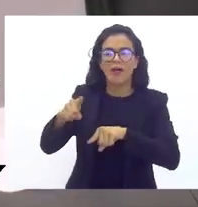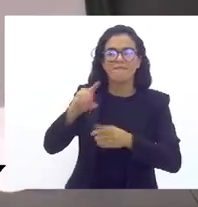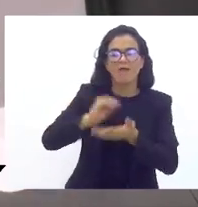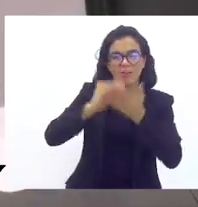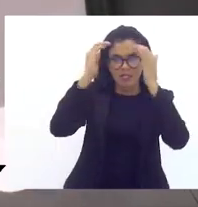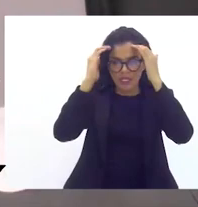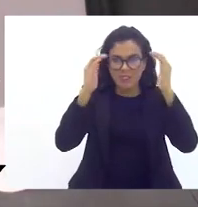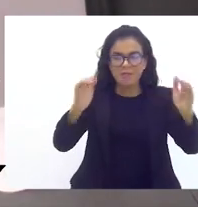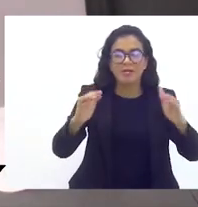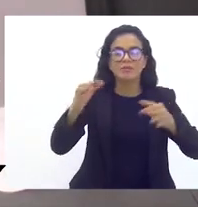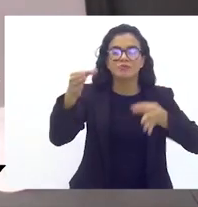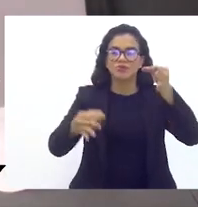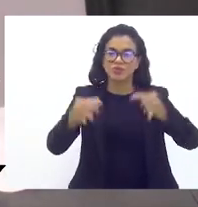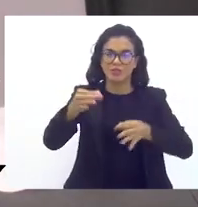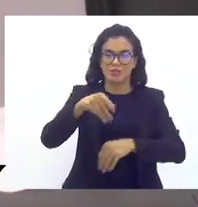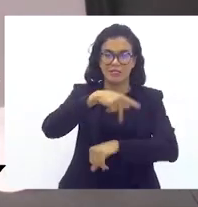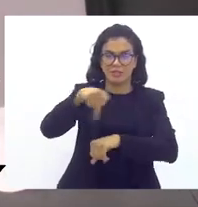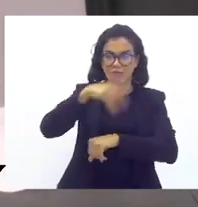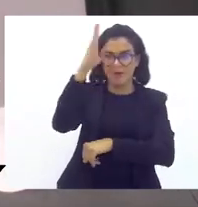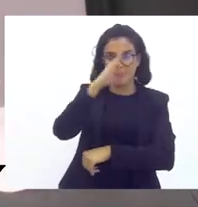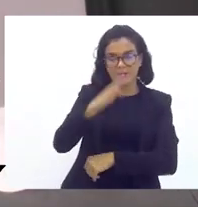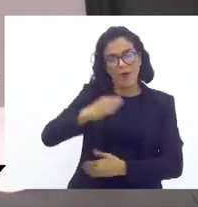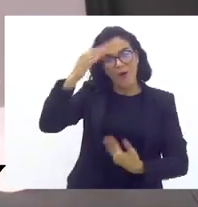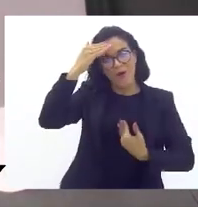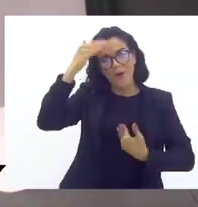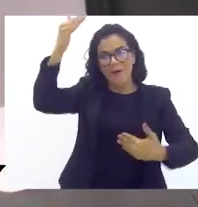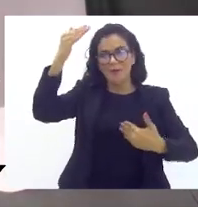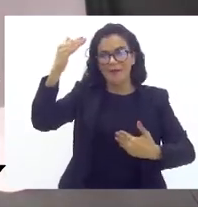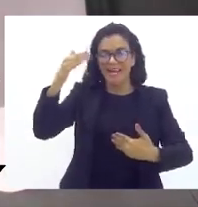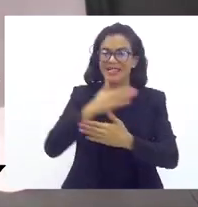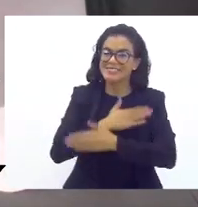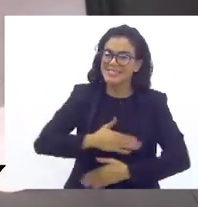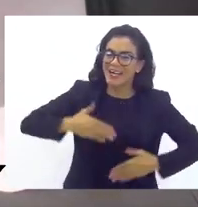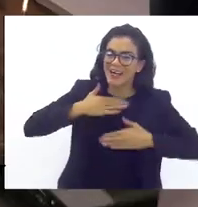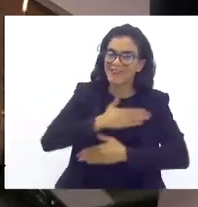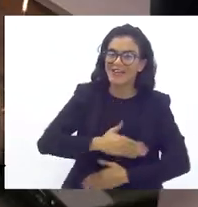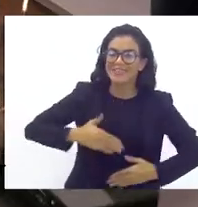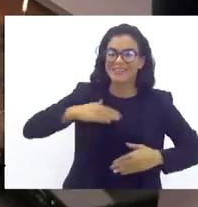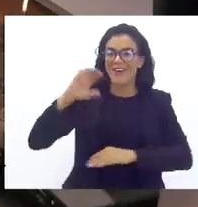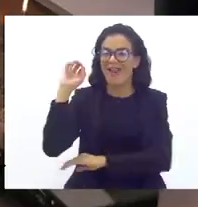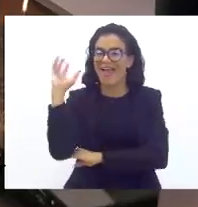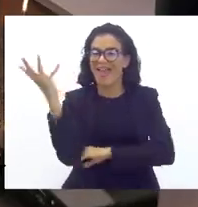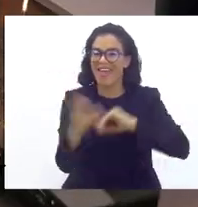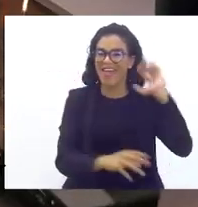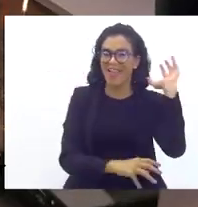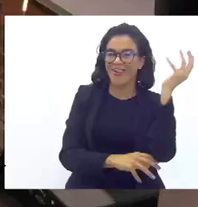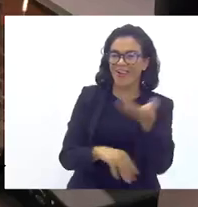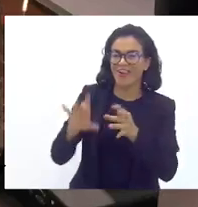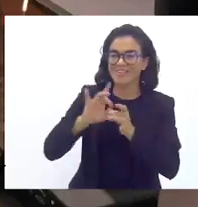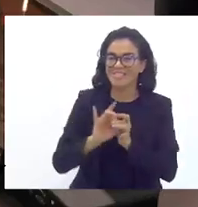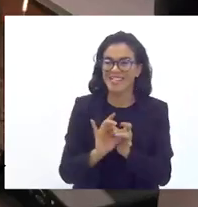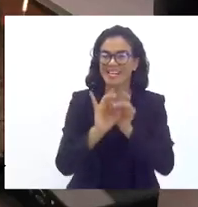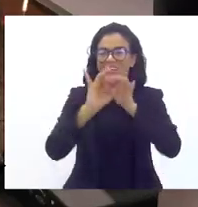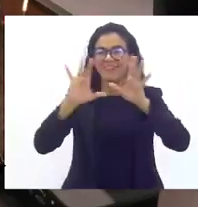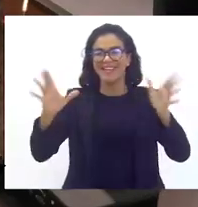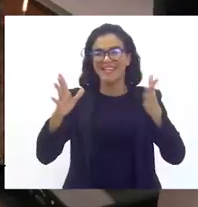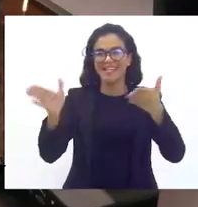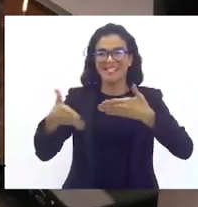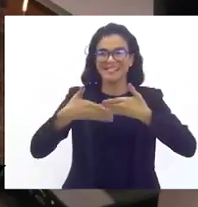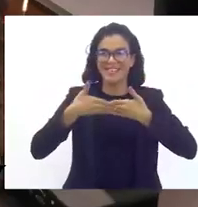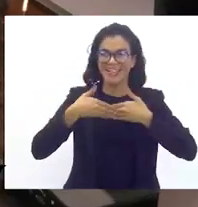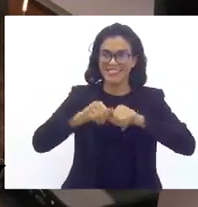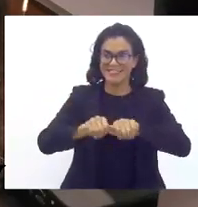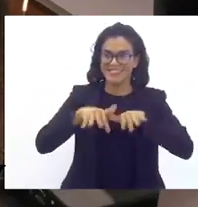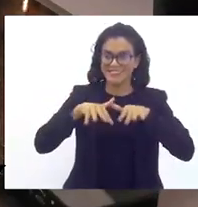e Por Justiça nesse país muito obrigado saudações ecológicas e libertárias está encerrada